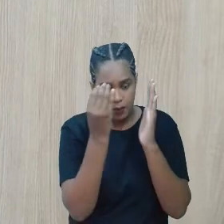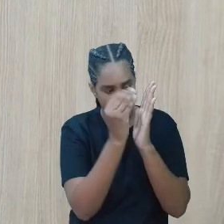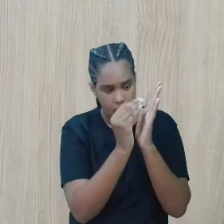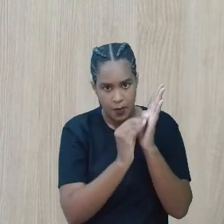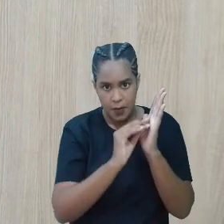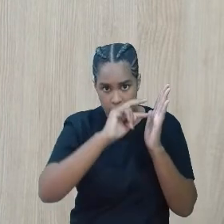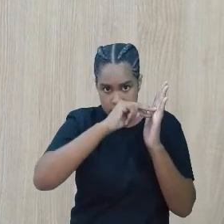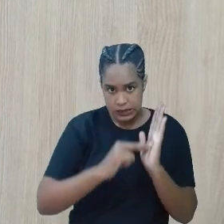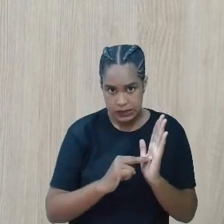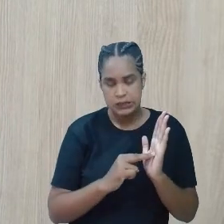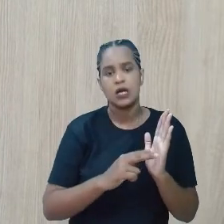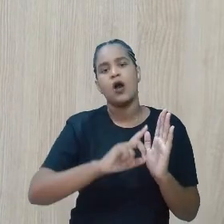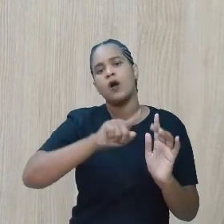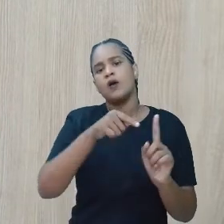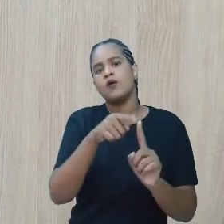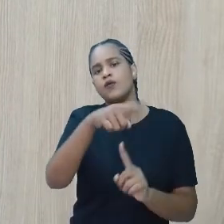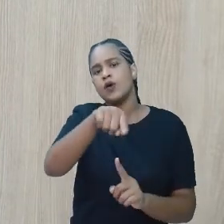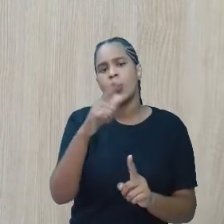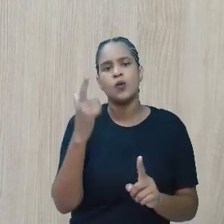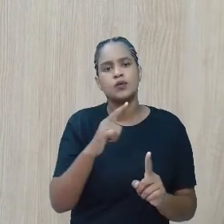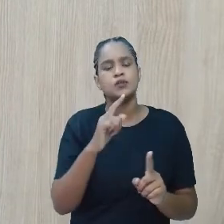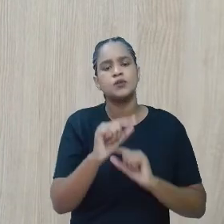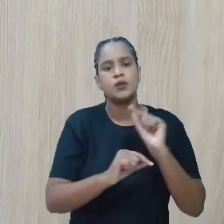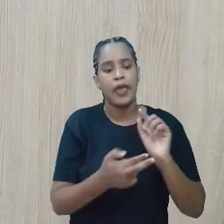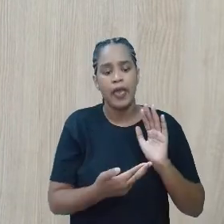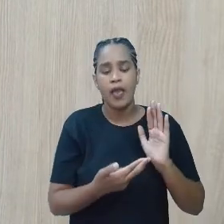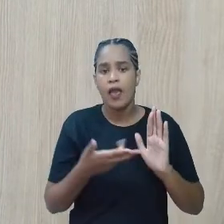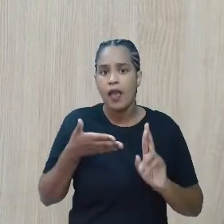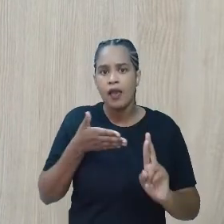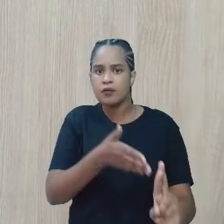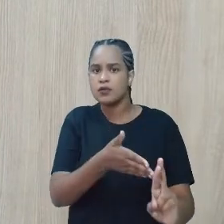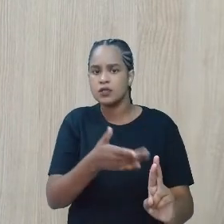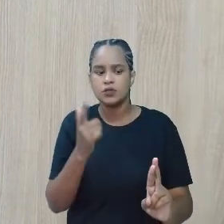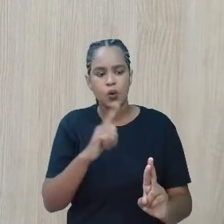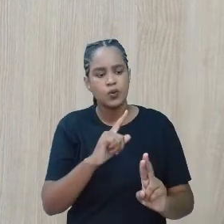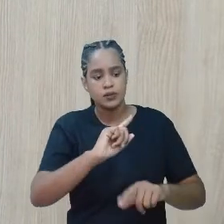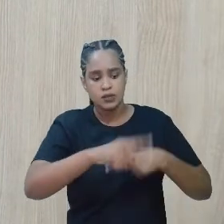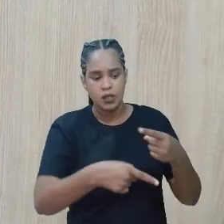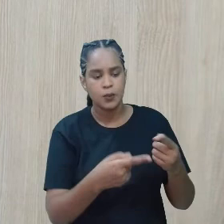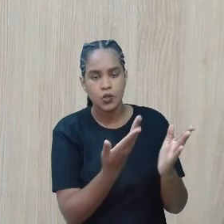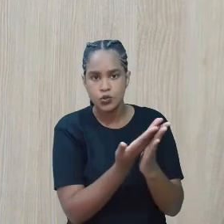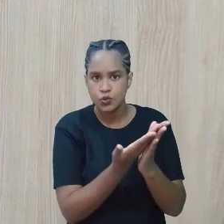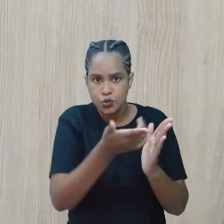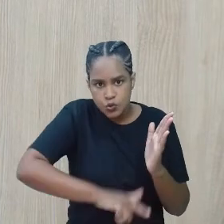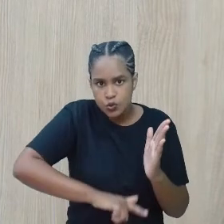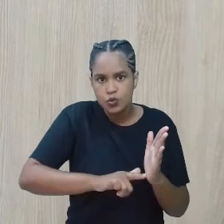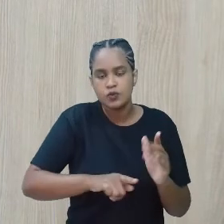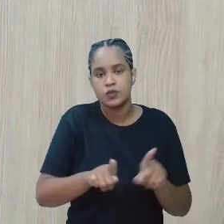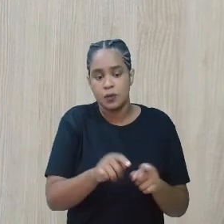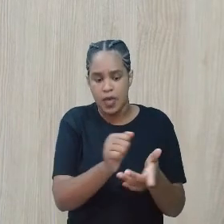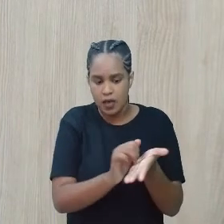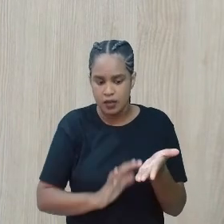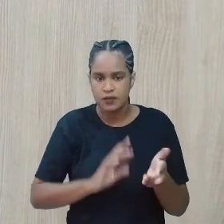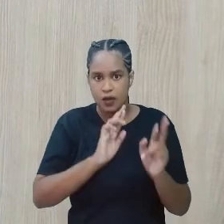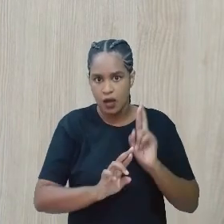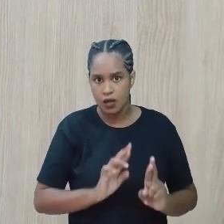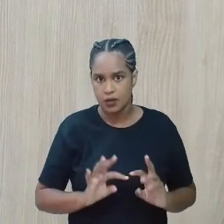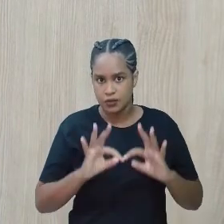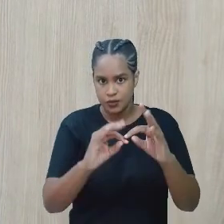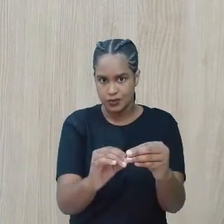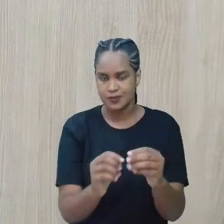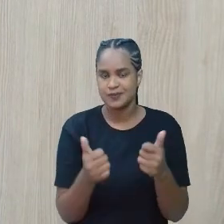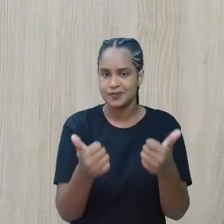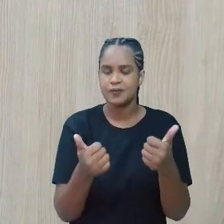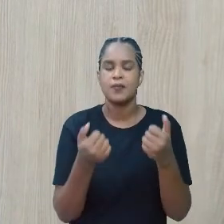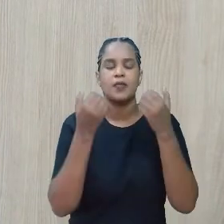para que você consiga ter a referência de onde buscar isso, nessas classificações, e mais na frente conseguir resolver os exercícios, tá bom, gente? Valeu